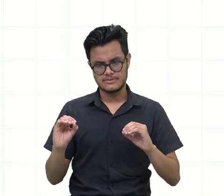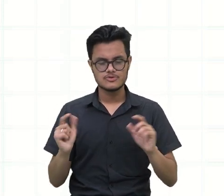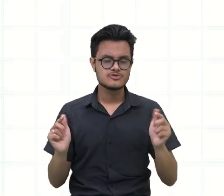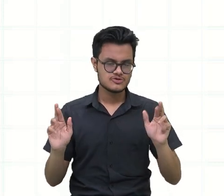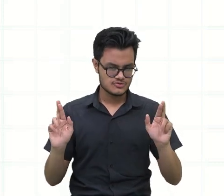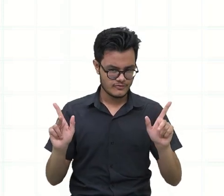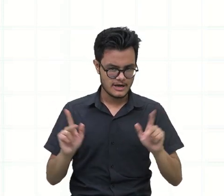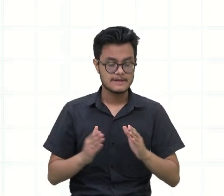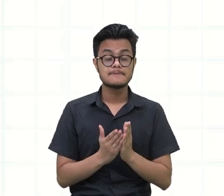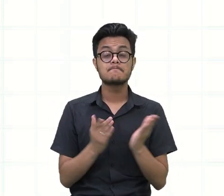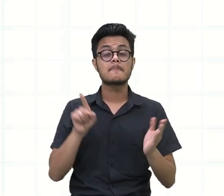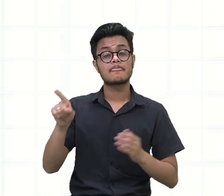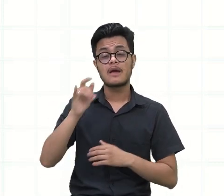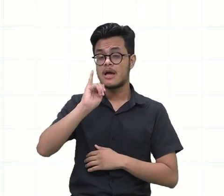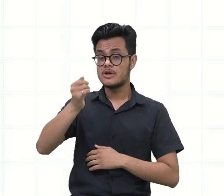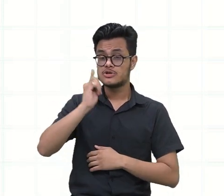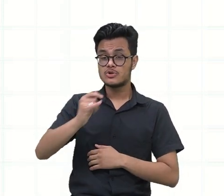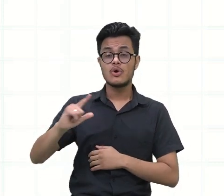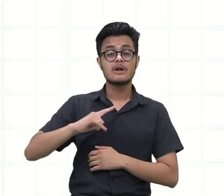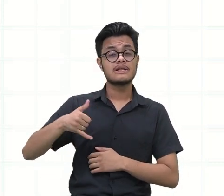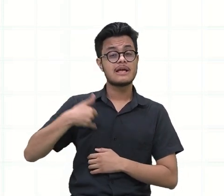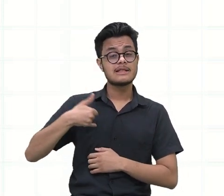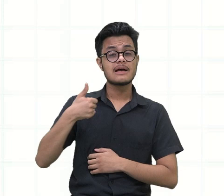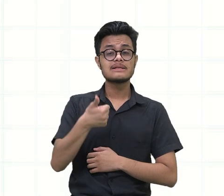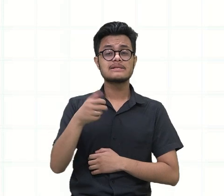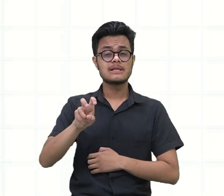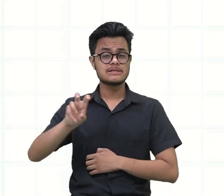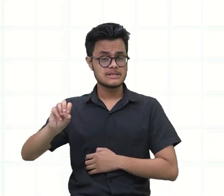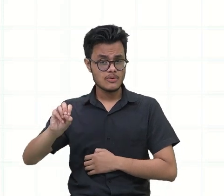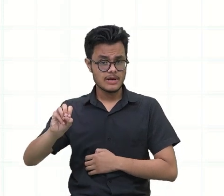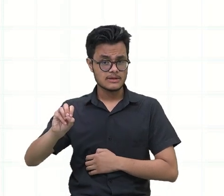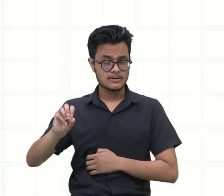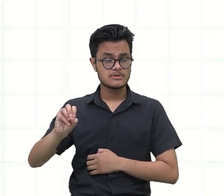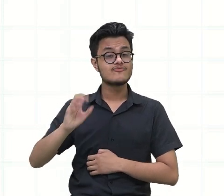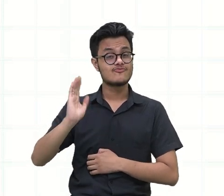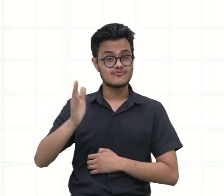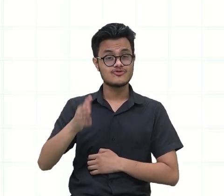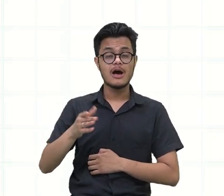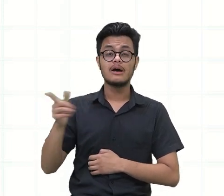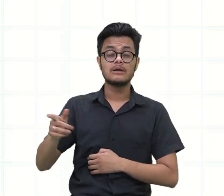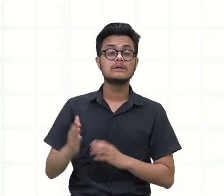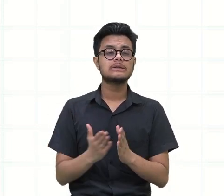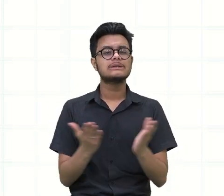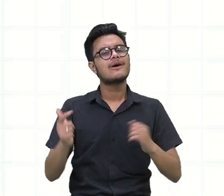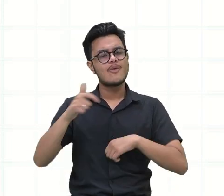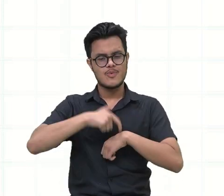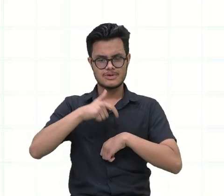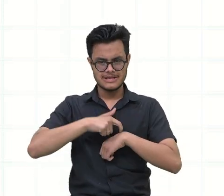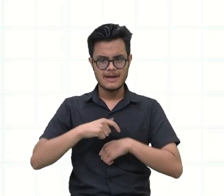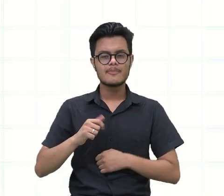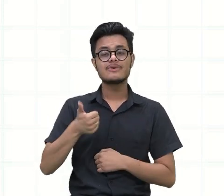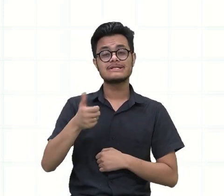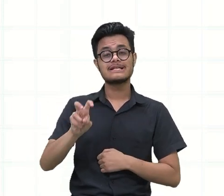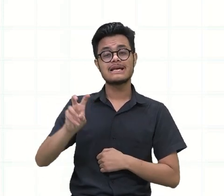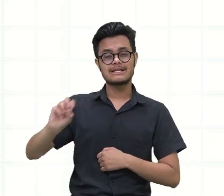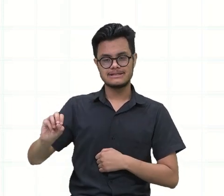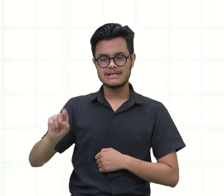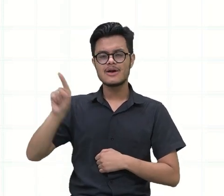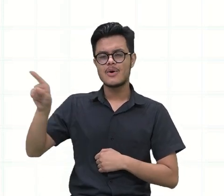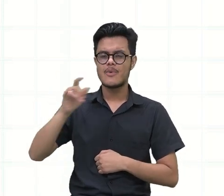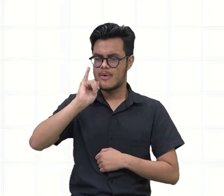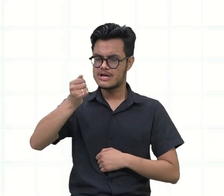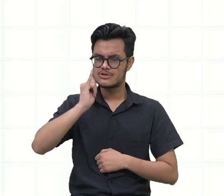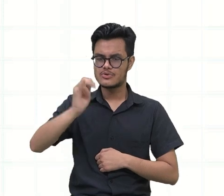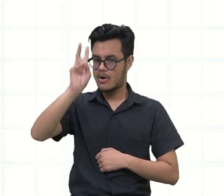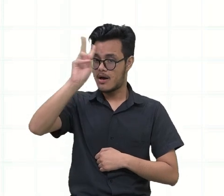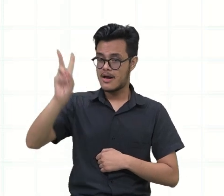das Maravilhas completa 150 anos. Ou seja, o tempo, né, em que esse conto